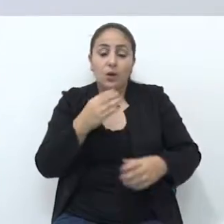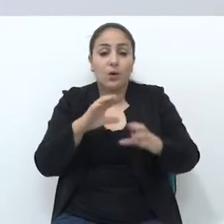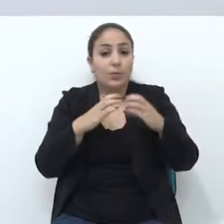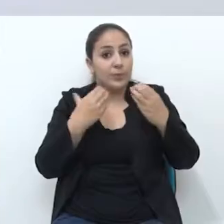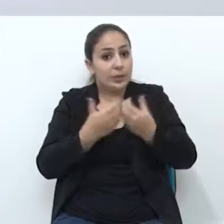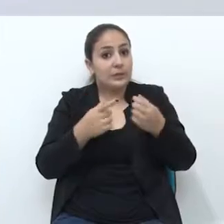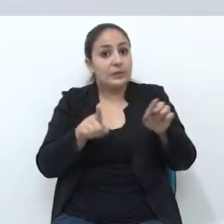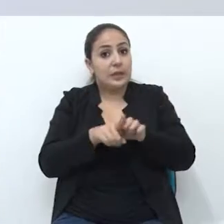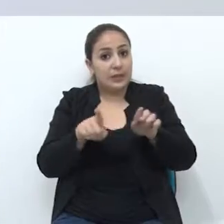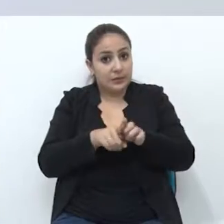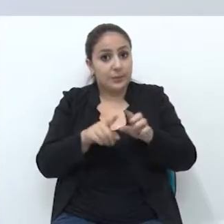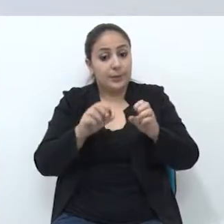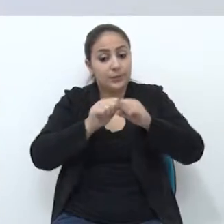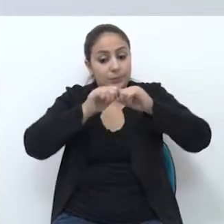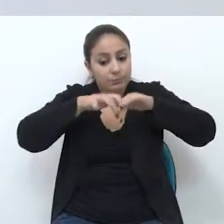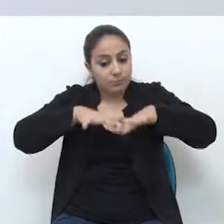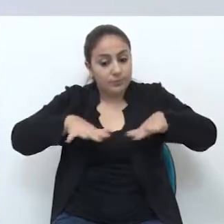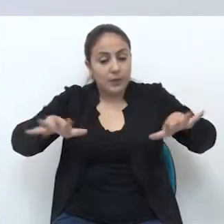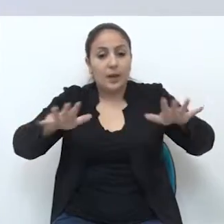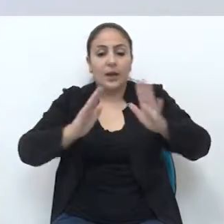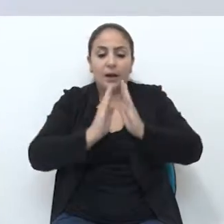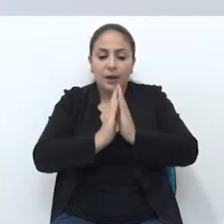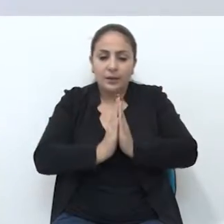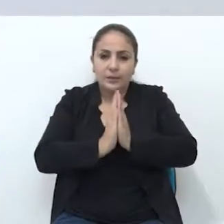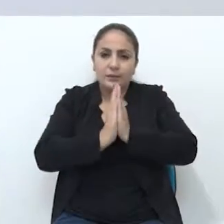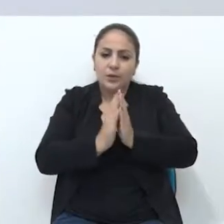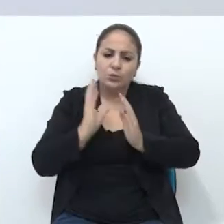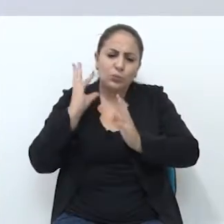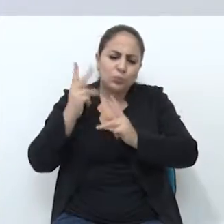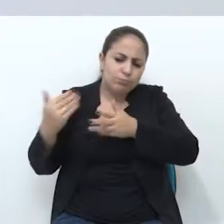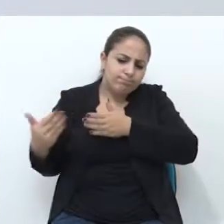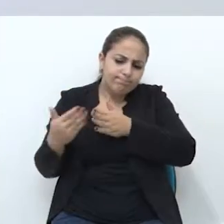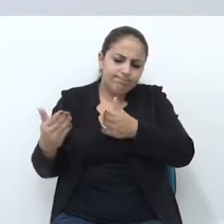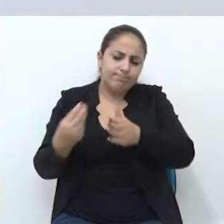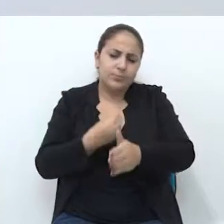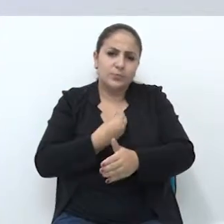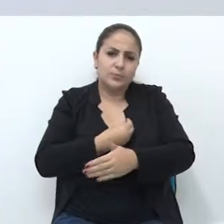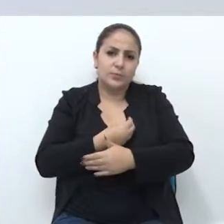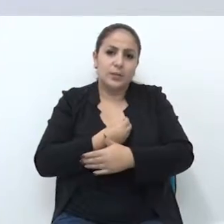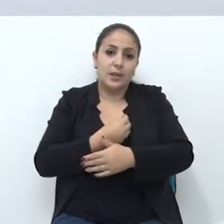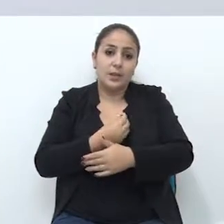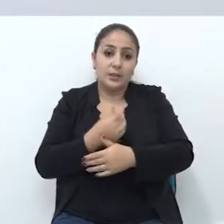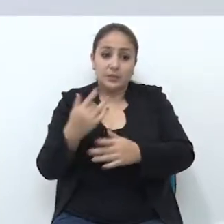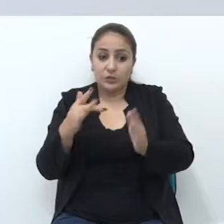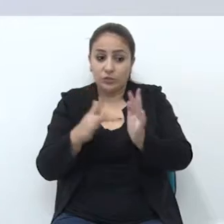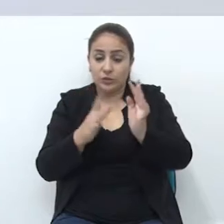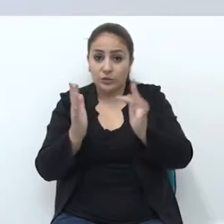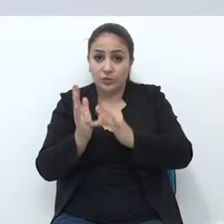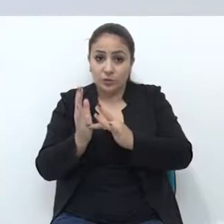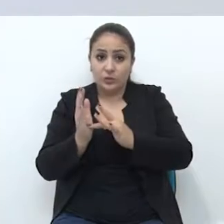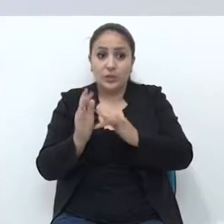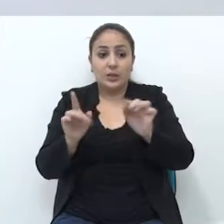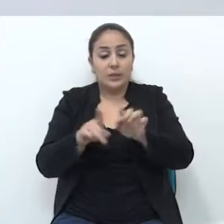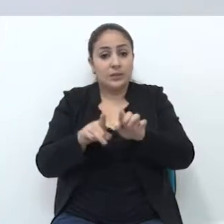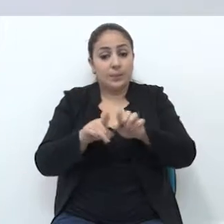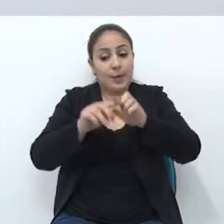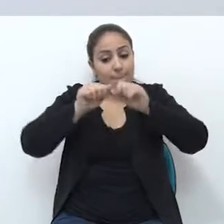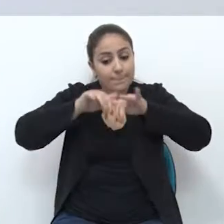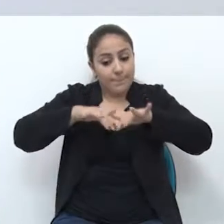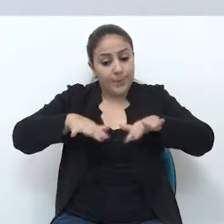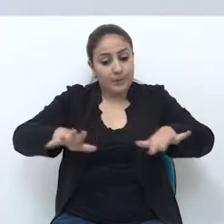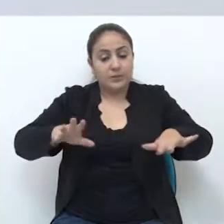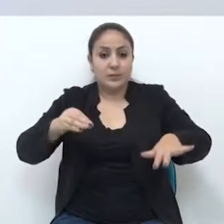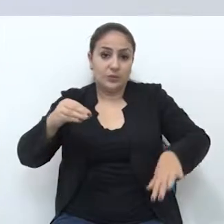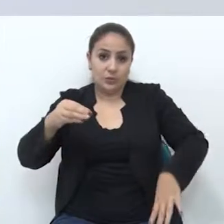Via Sacra, que é a rezada, que é rezar a trajetória de Jesus com a cruz, e também a benção das ervas